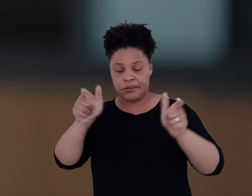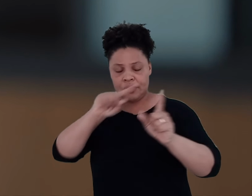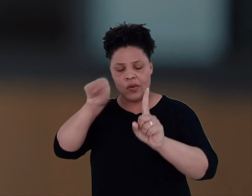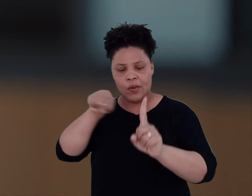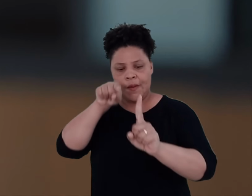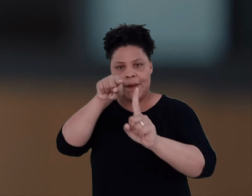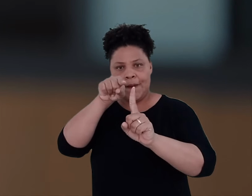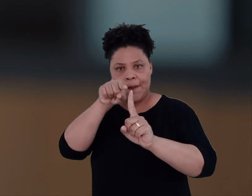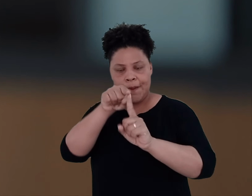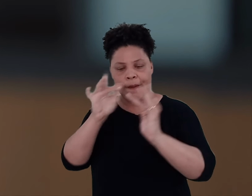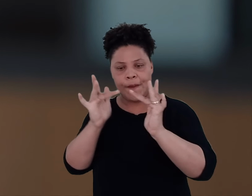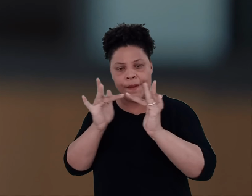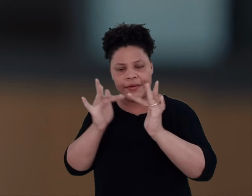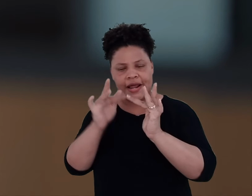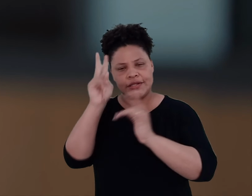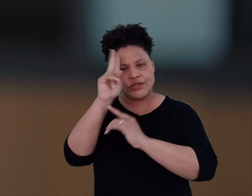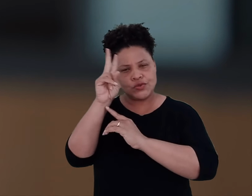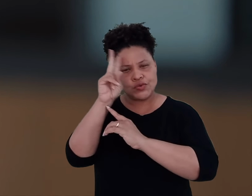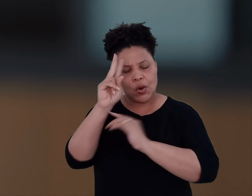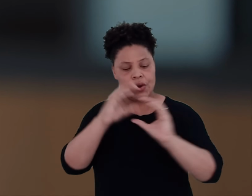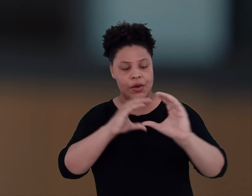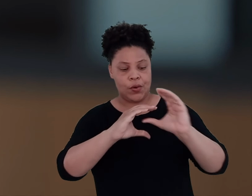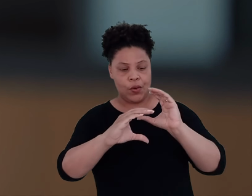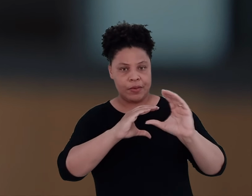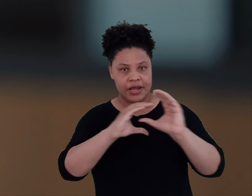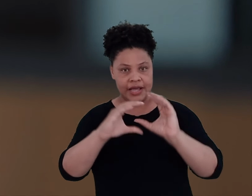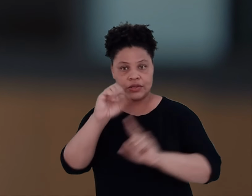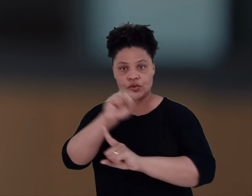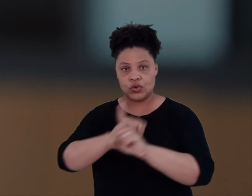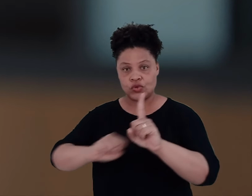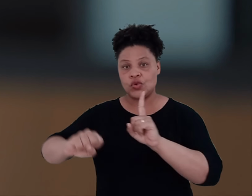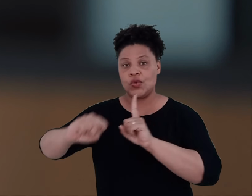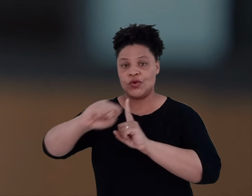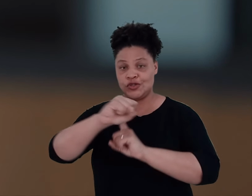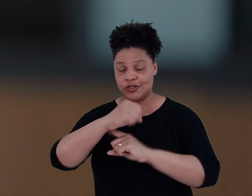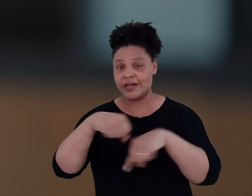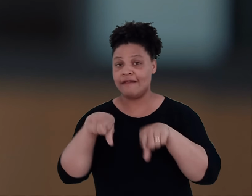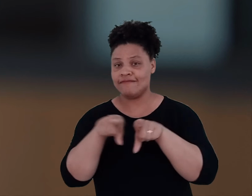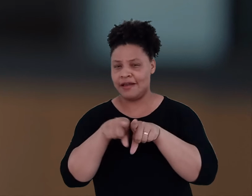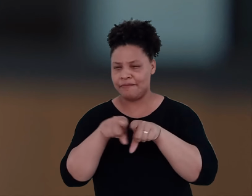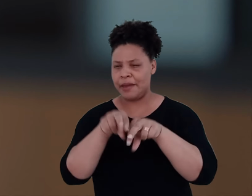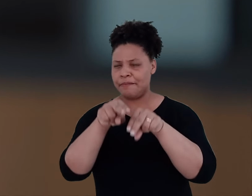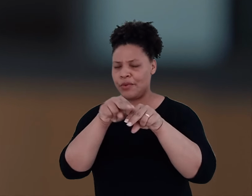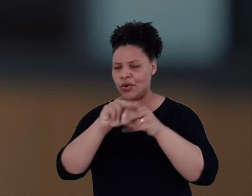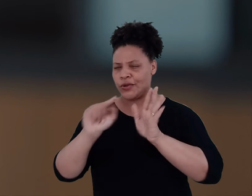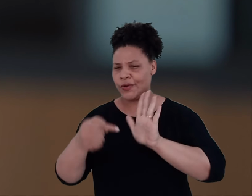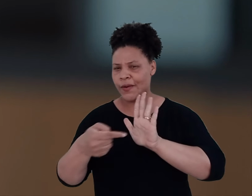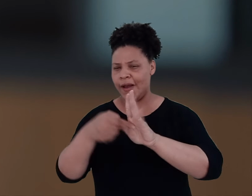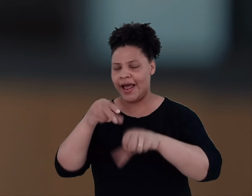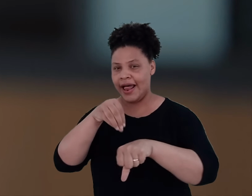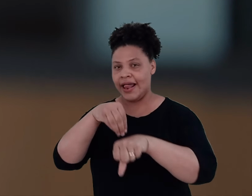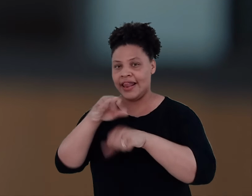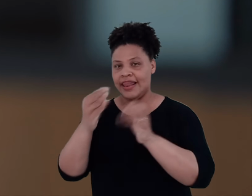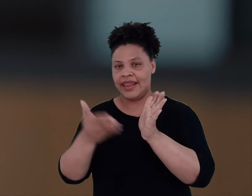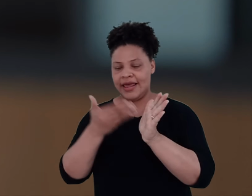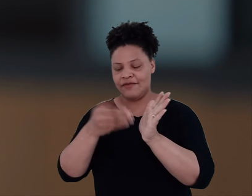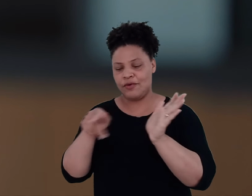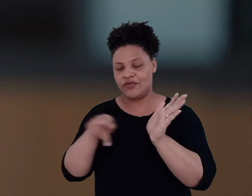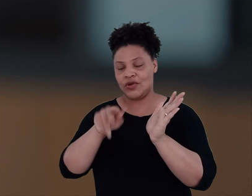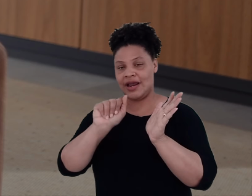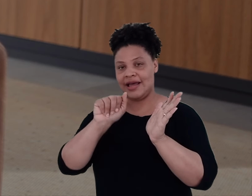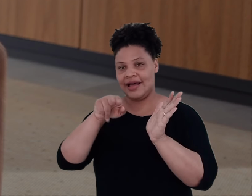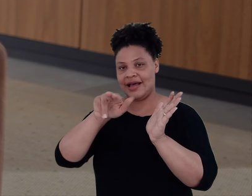com a história, a comunicação e a sociologia. Eu recomendo os livros e a produção da professora Ana Flávia Guimarães Pinto sobre